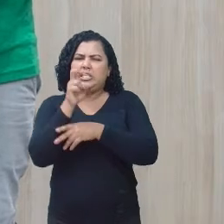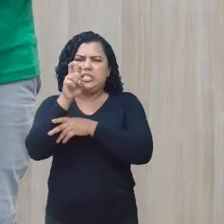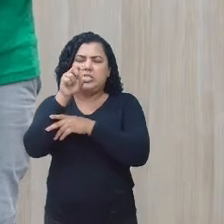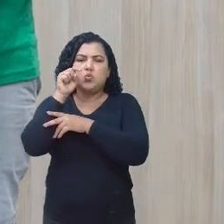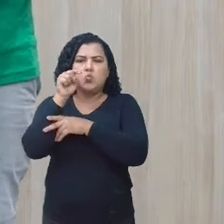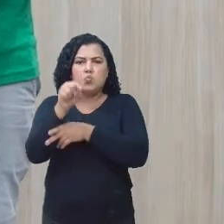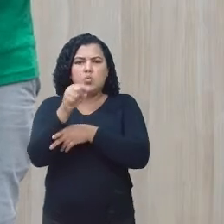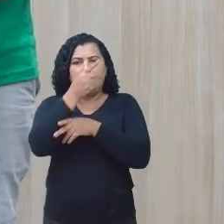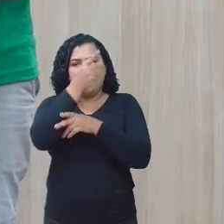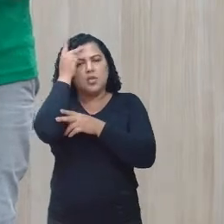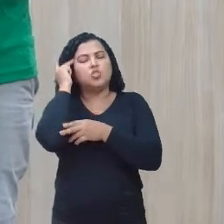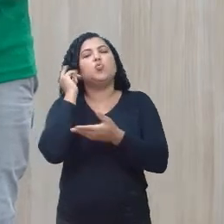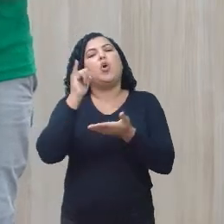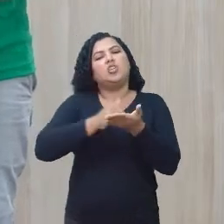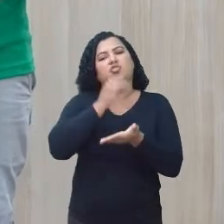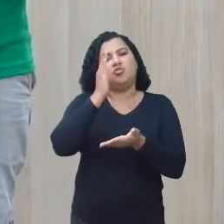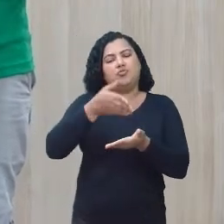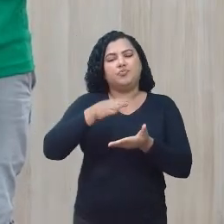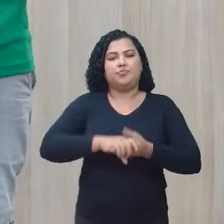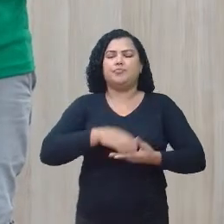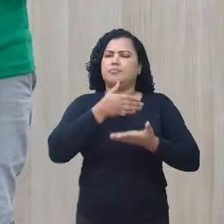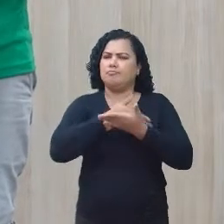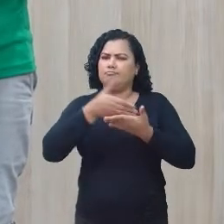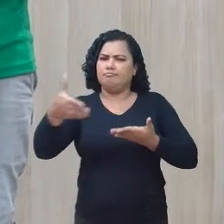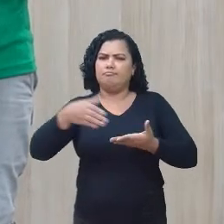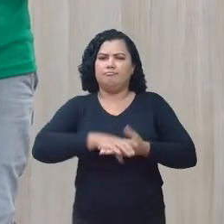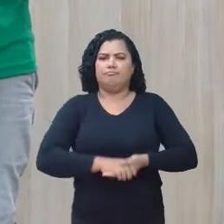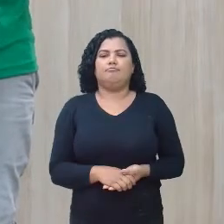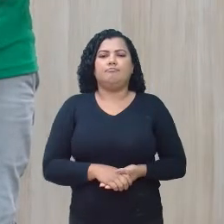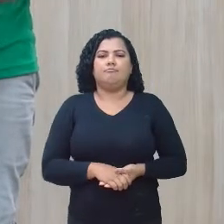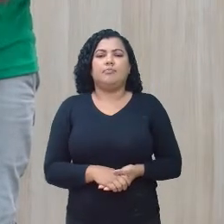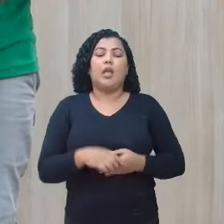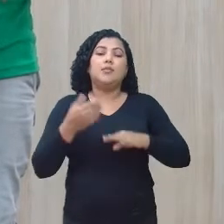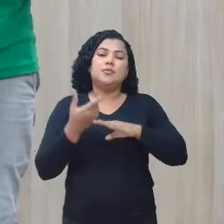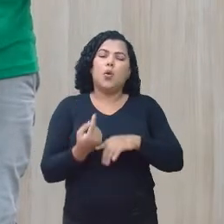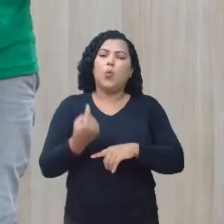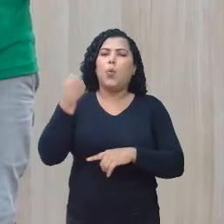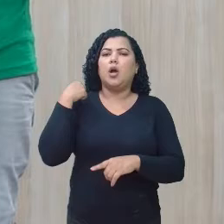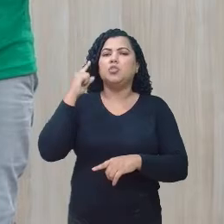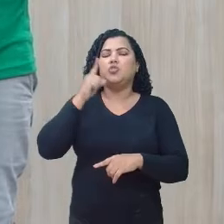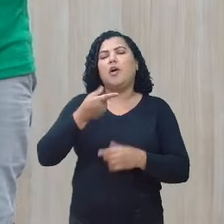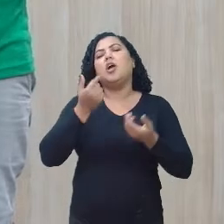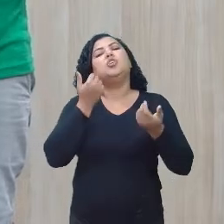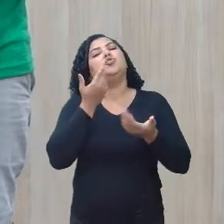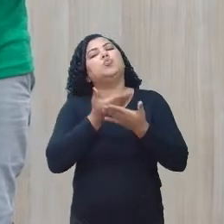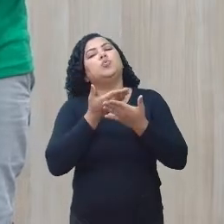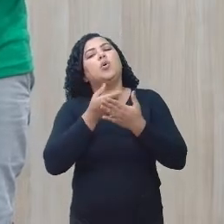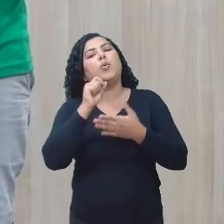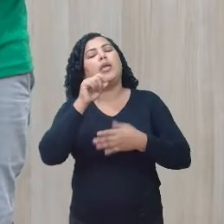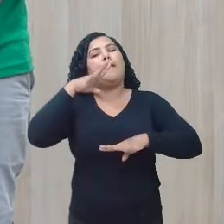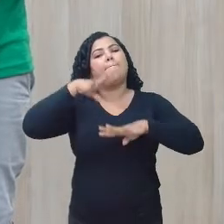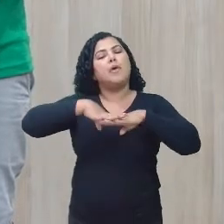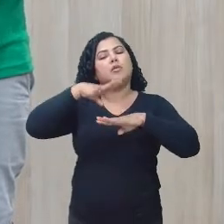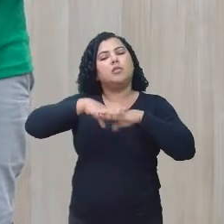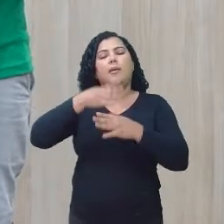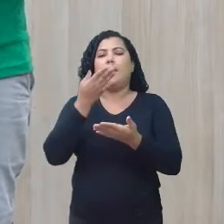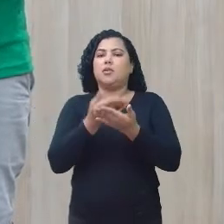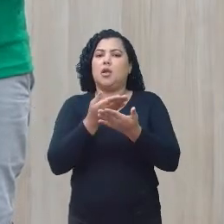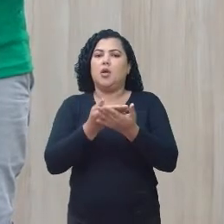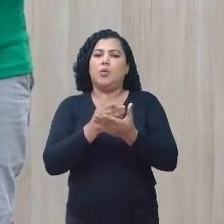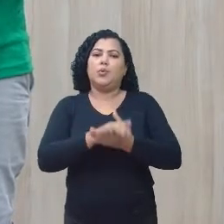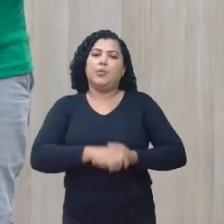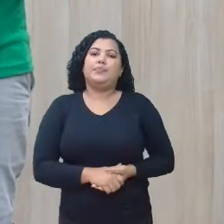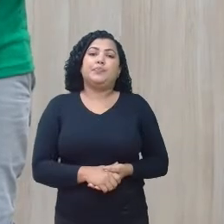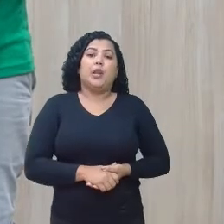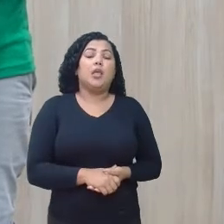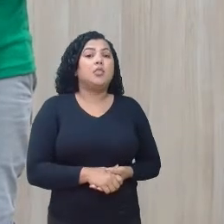nosso canal. Então vamos começar, né? Então, como eu disse anteriormente, a gente vai trabalhar o conceito matemático na aula e esse